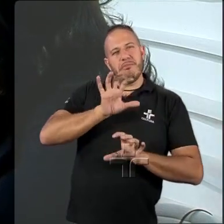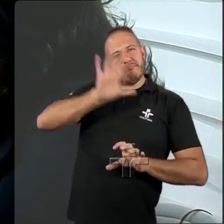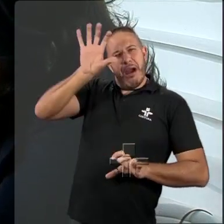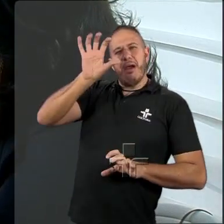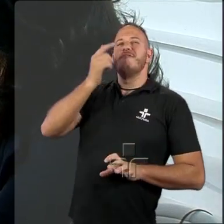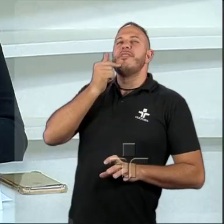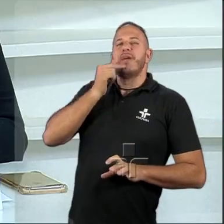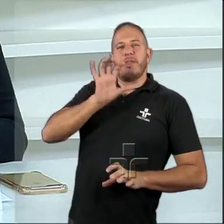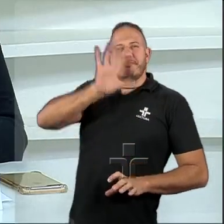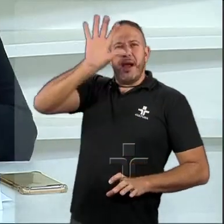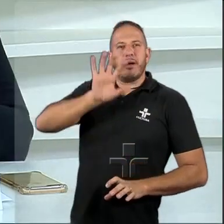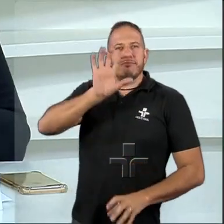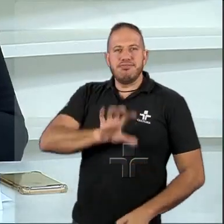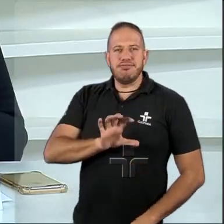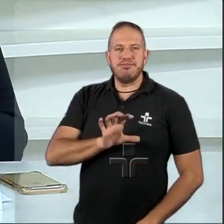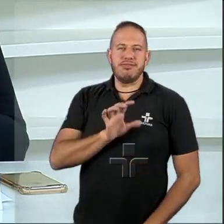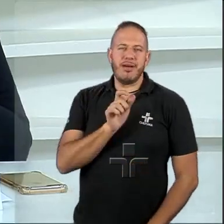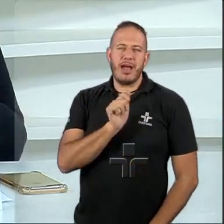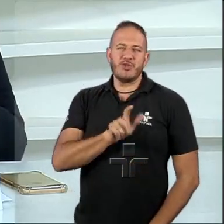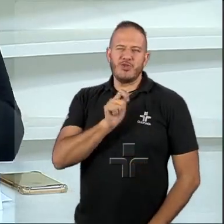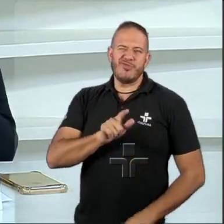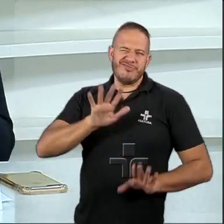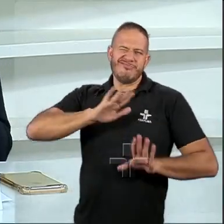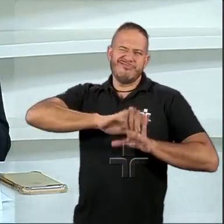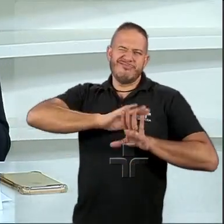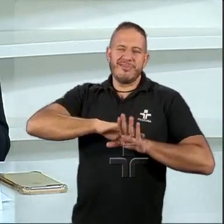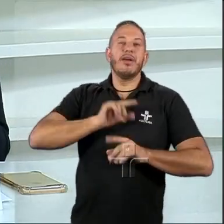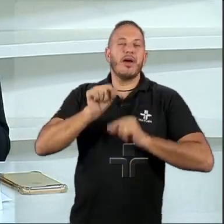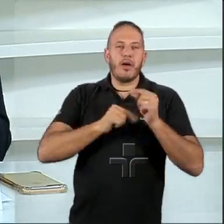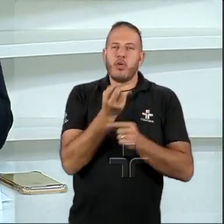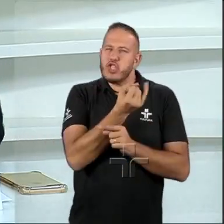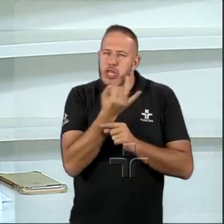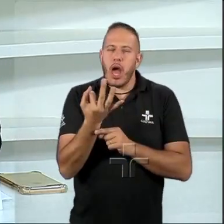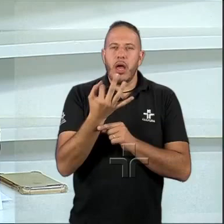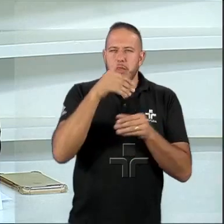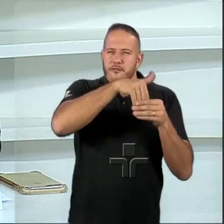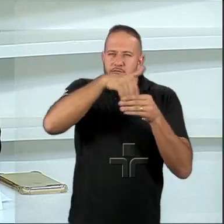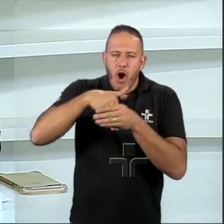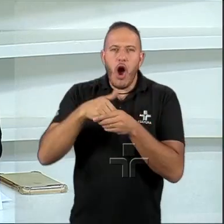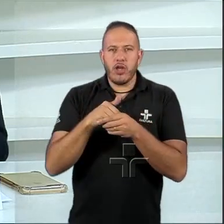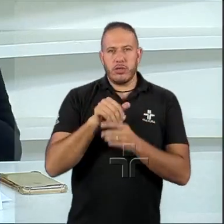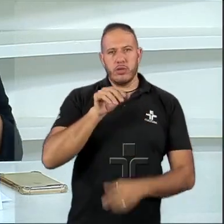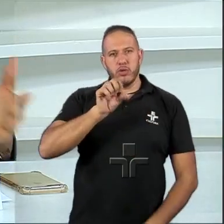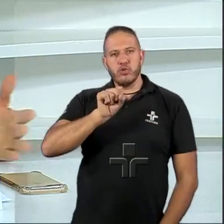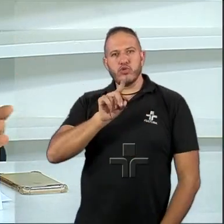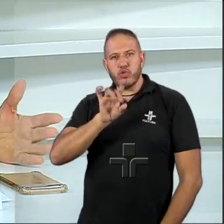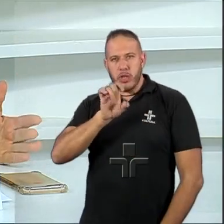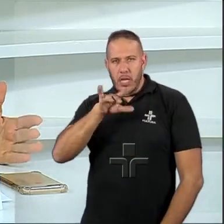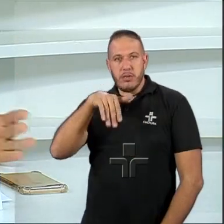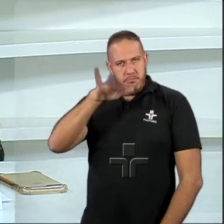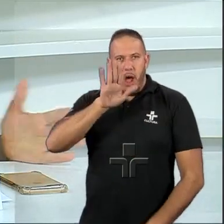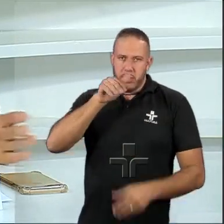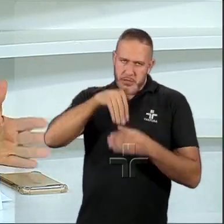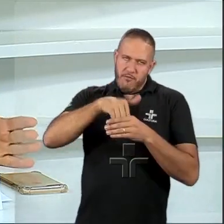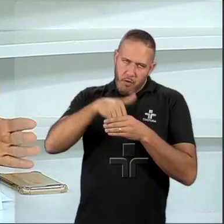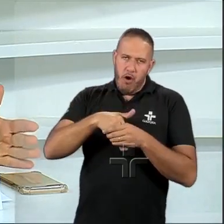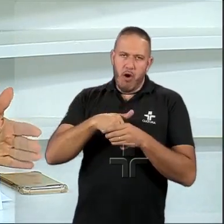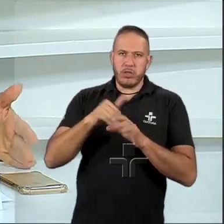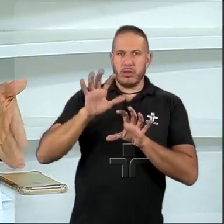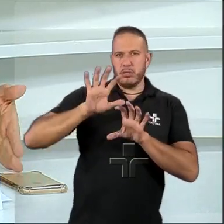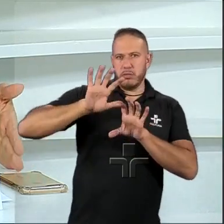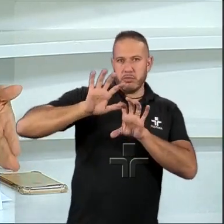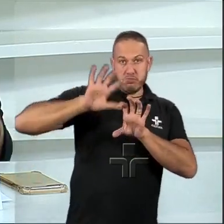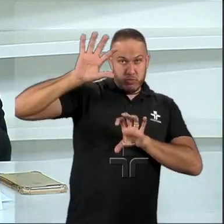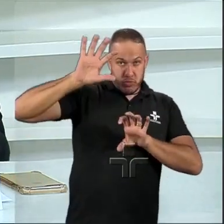de votos, por serem colégios eleitorais maiores no Sudeste, para um e para o outro